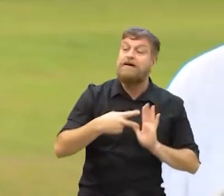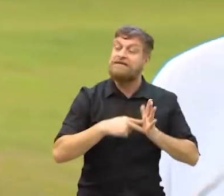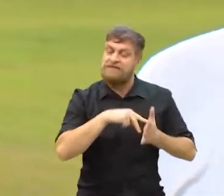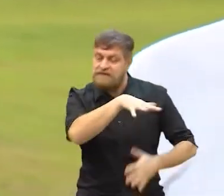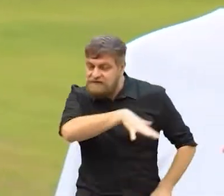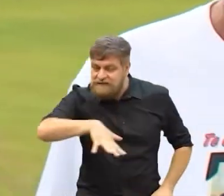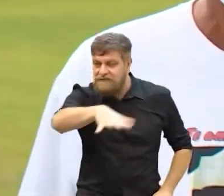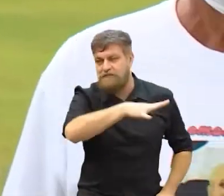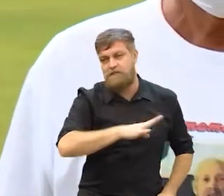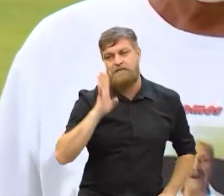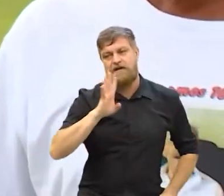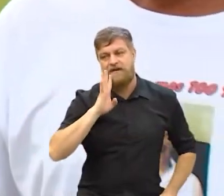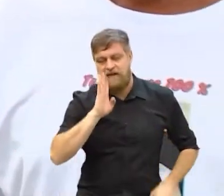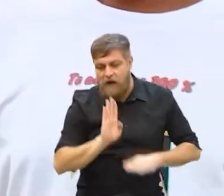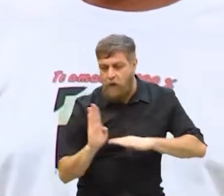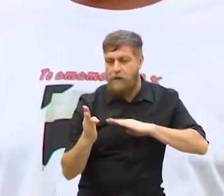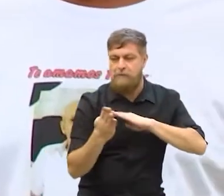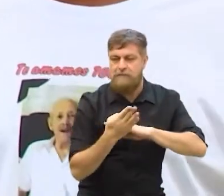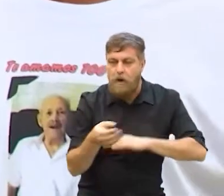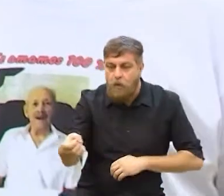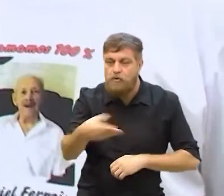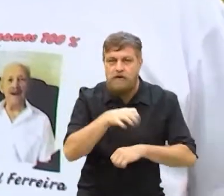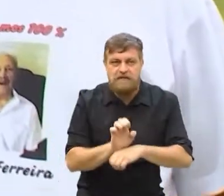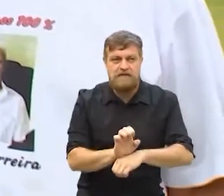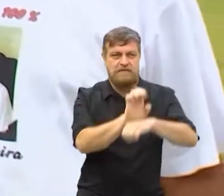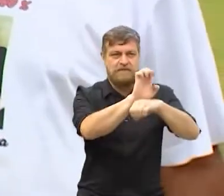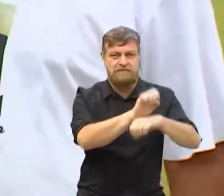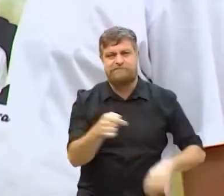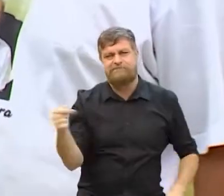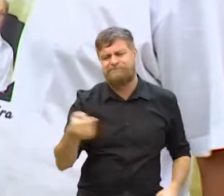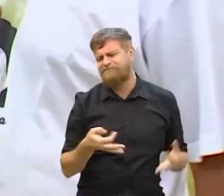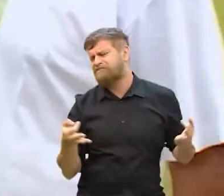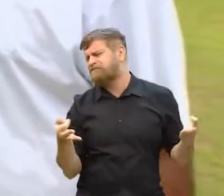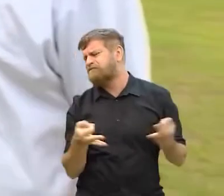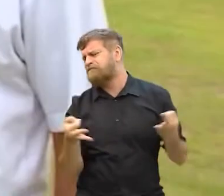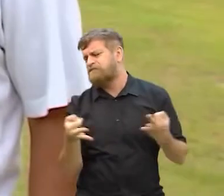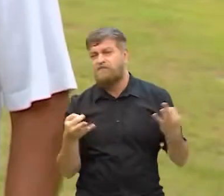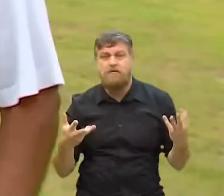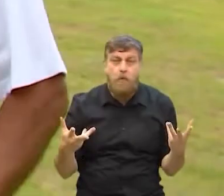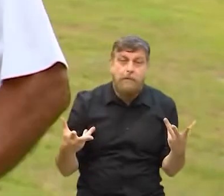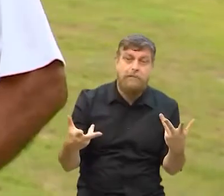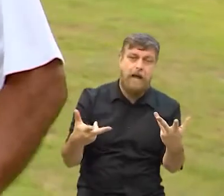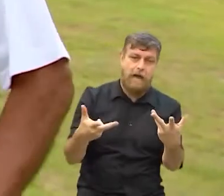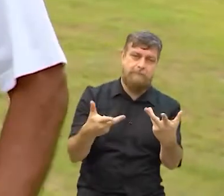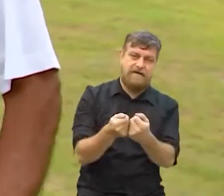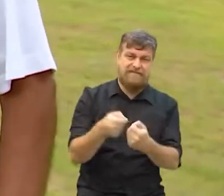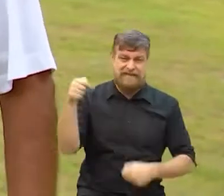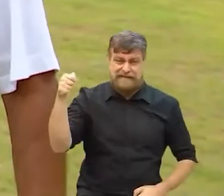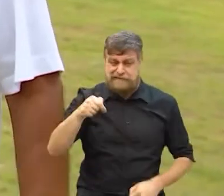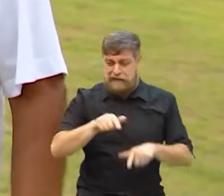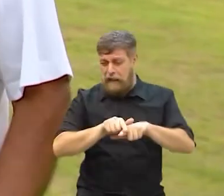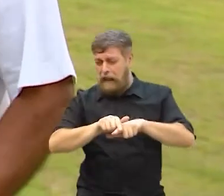complexo, essa praça que ficou bem bacana para o pessoal aqui do Jardim Nova Esperança. Ó, isso aqui ficou uma